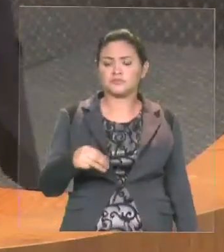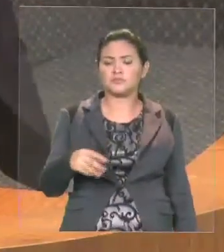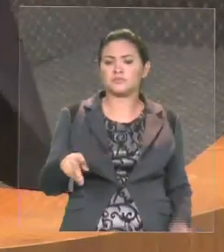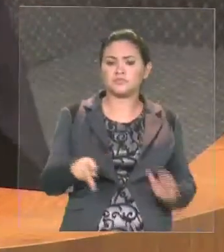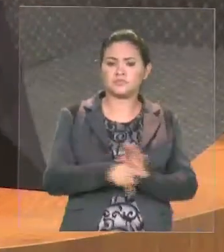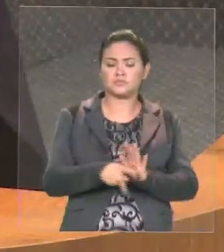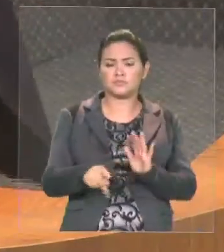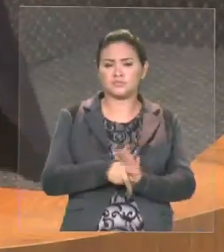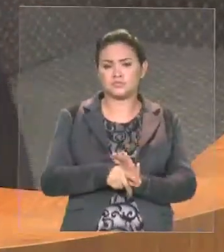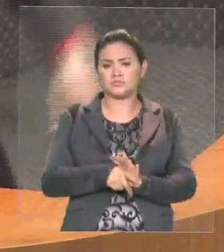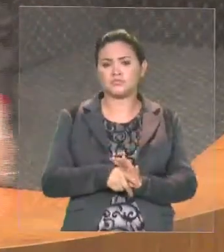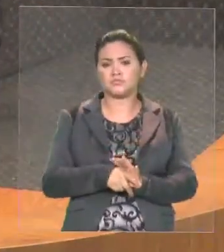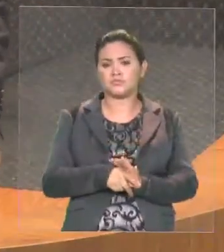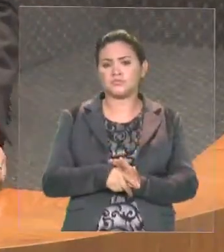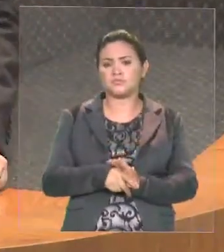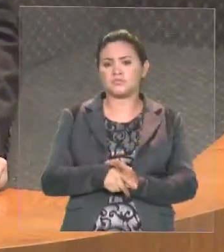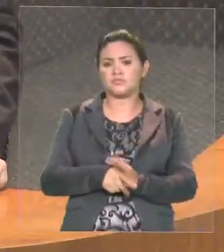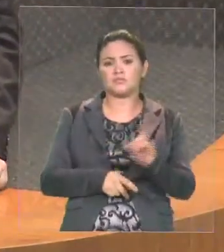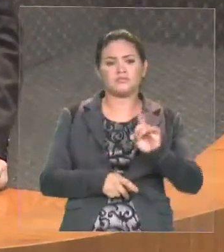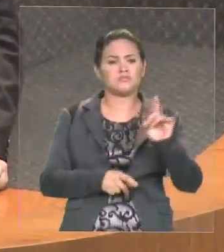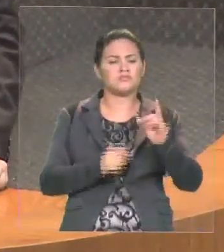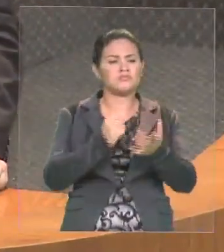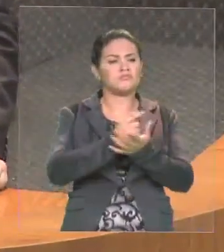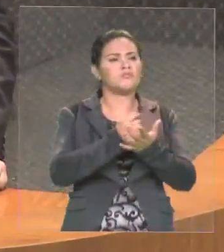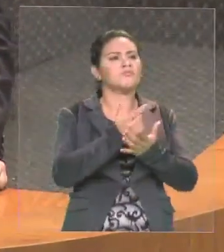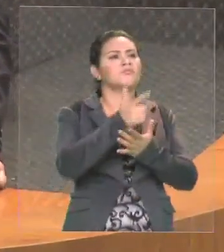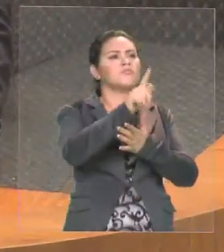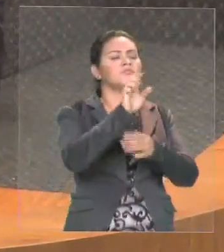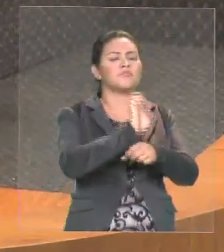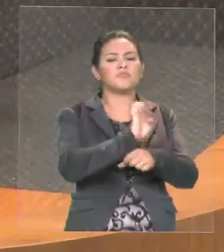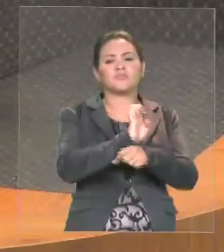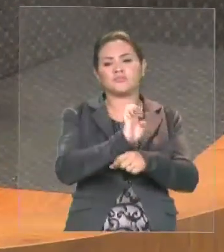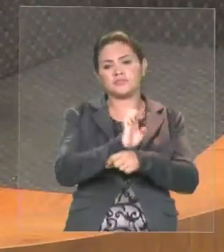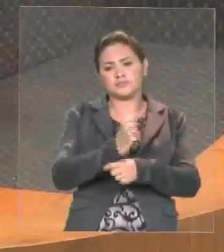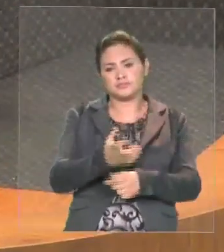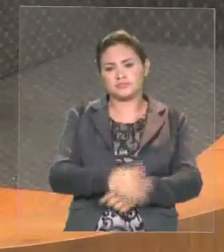Pernambuco, de São Paulo e de outras regiões, de outros estados do país. Era isso, presidente. Obrigado.